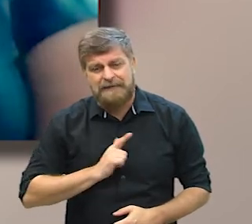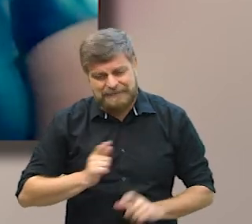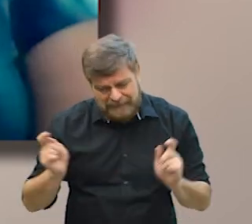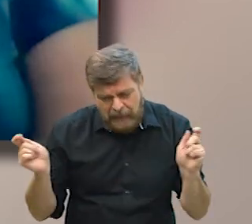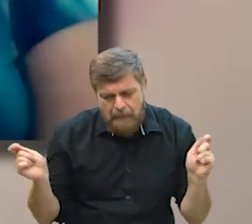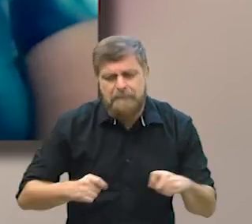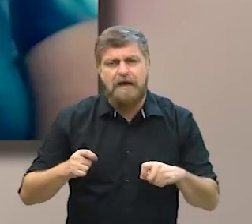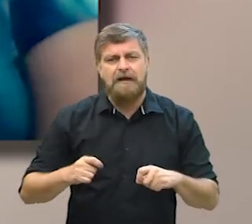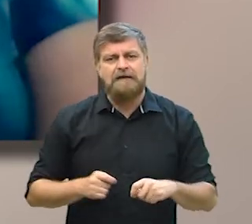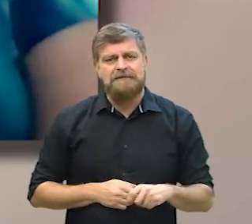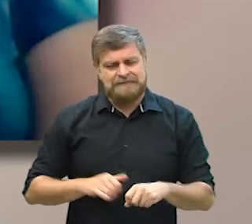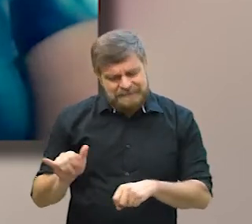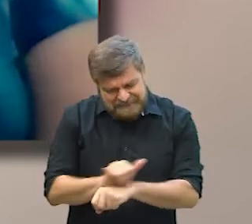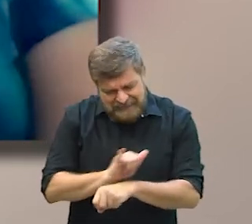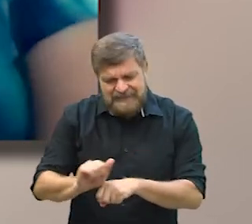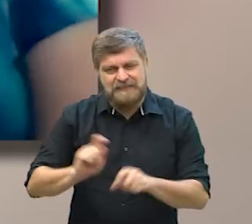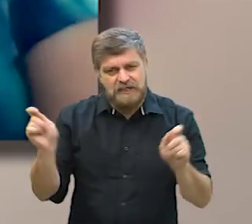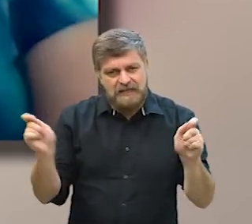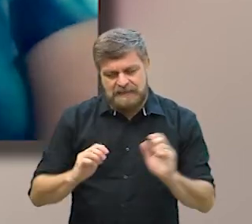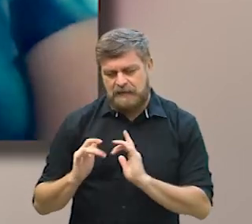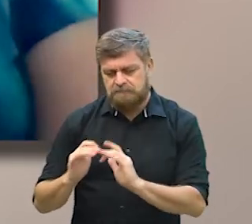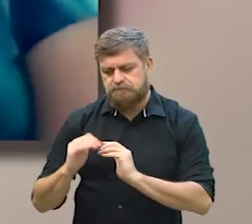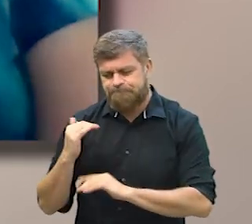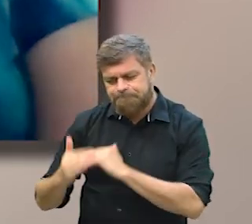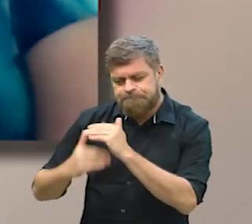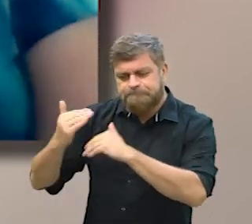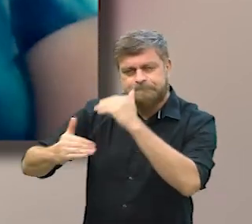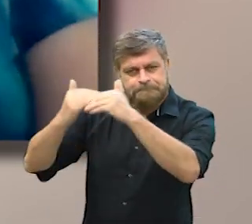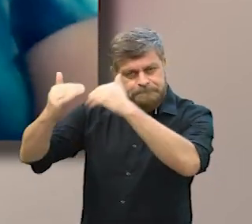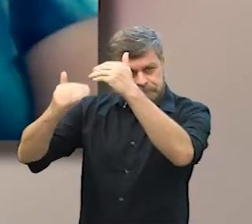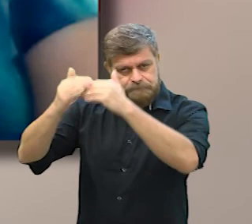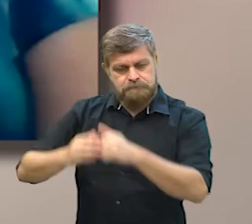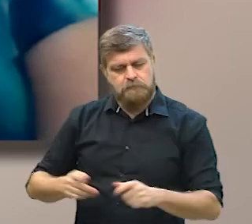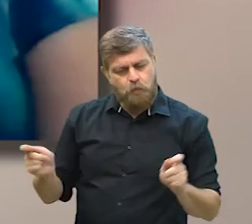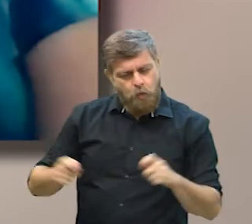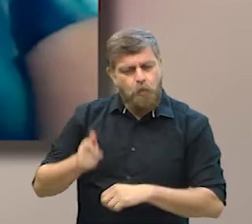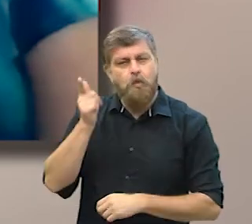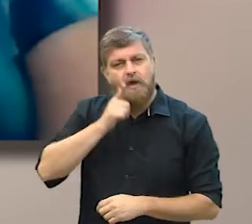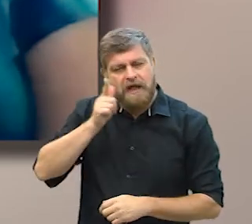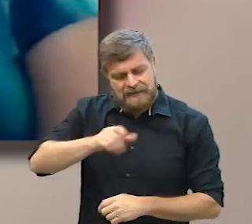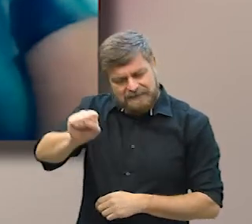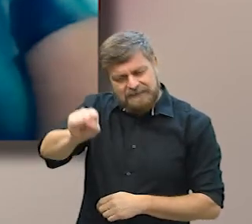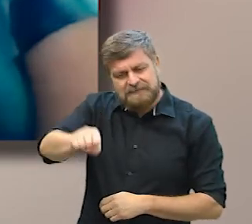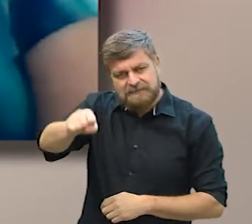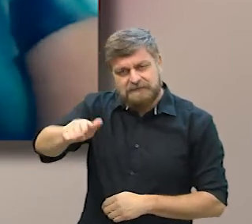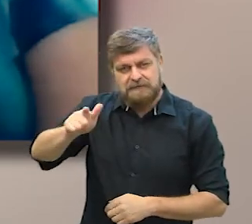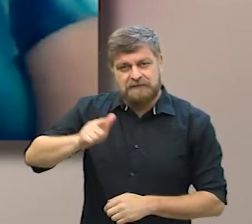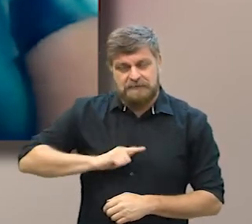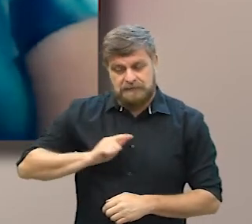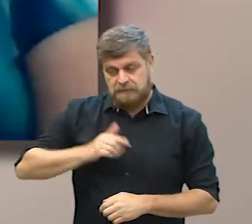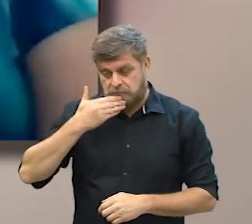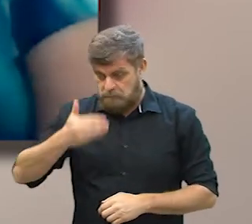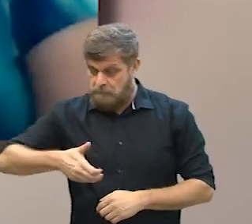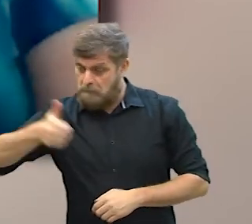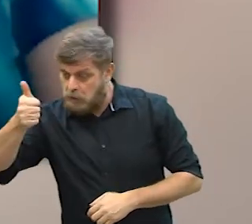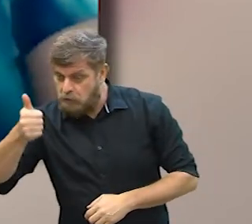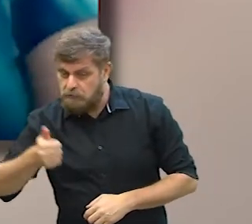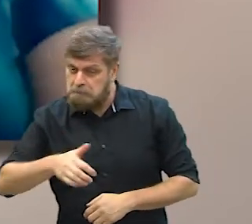existe possibilidades, né, de desenvolvimento, que essa criança evolua, tendo um